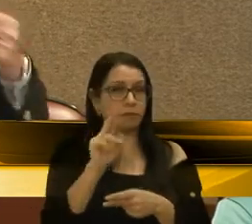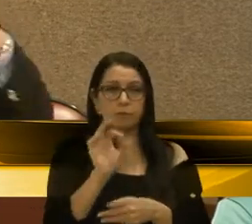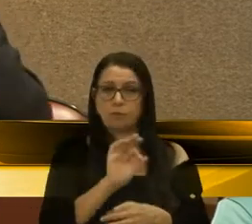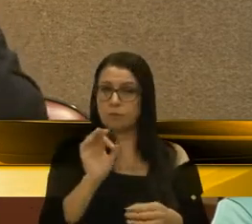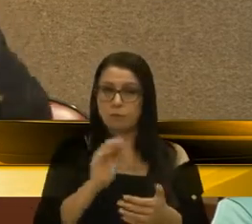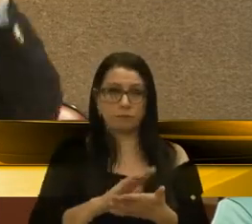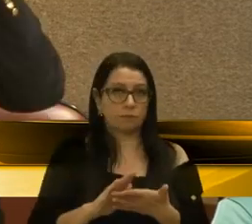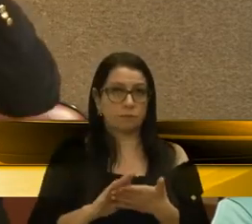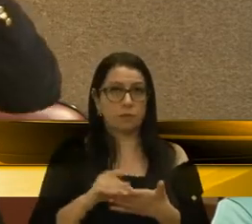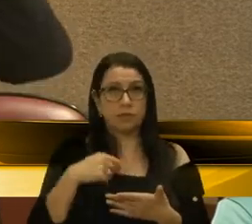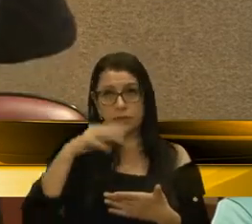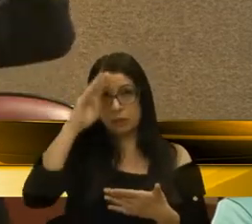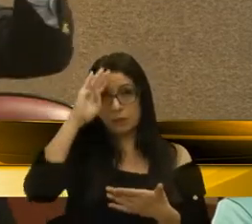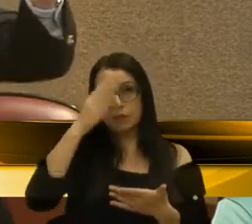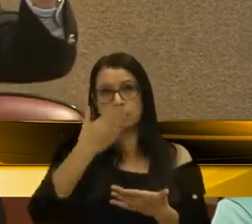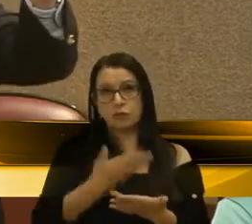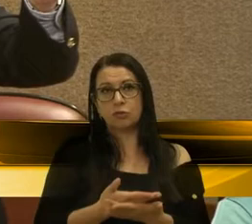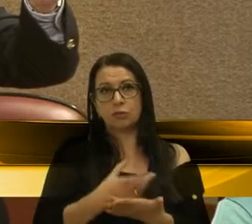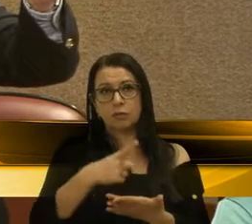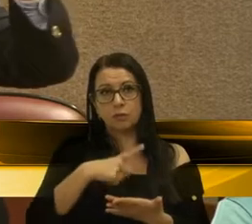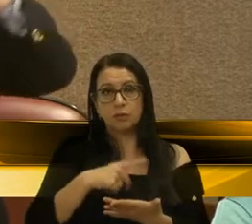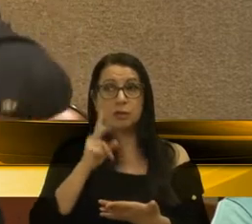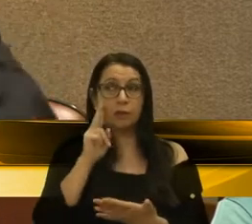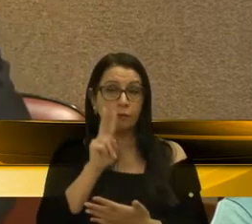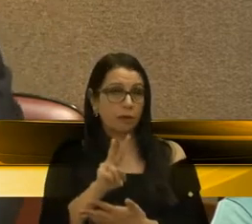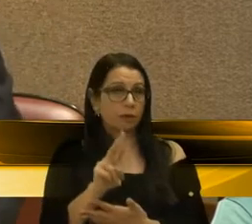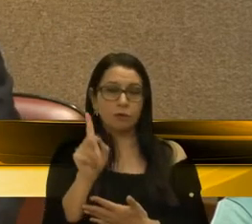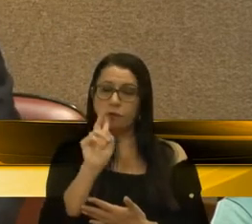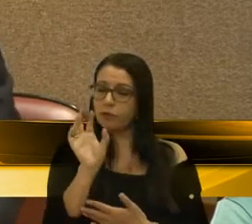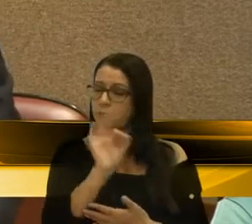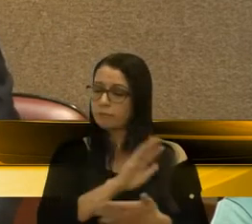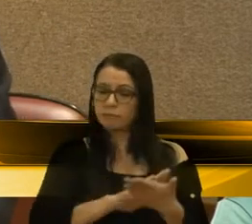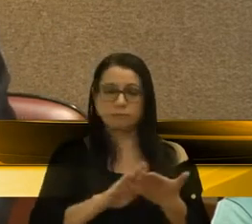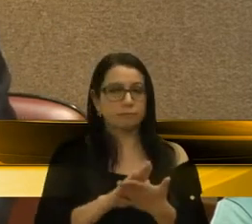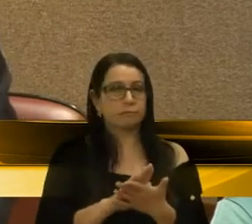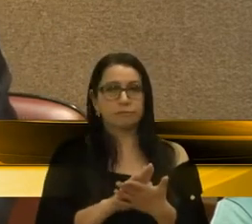aqui, acreditei que estaria aqui vendo, não vi nada.